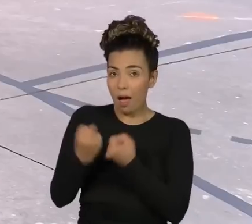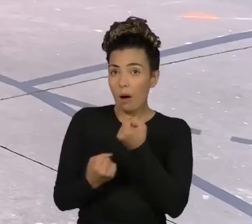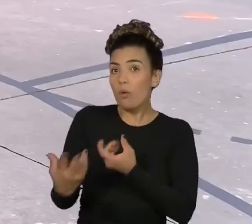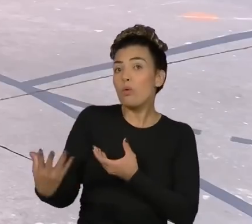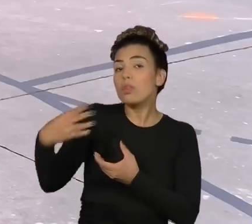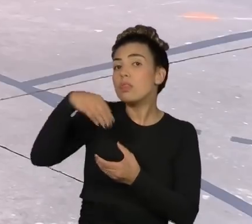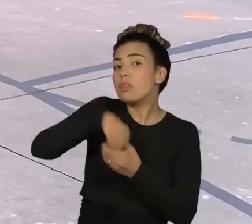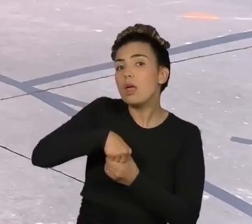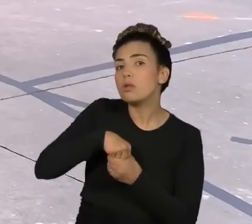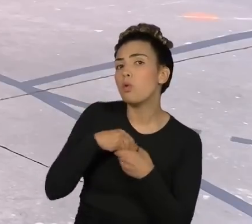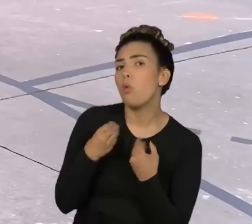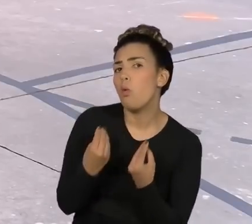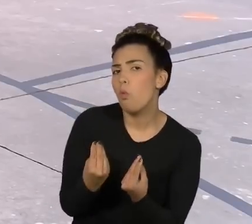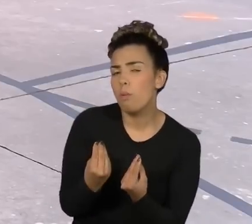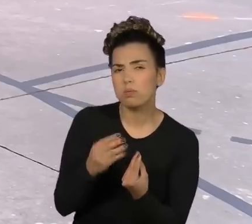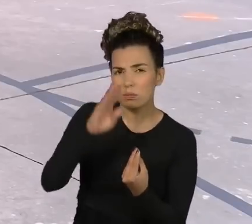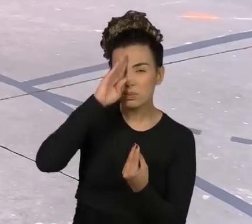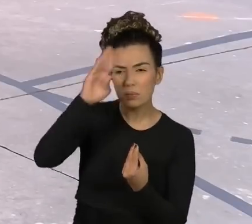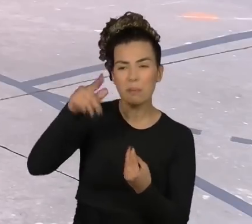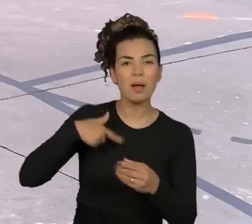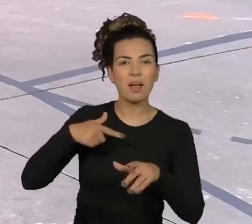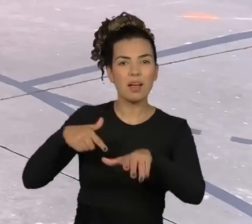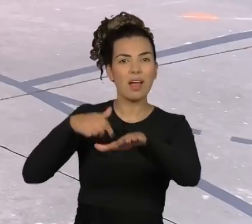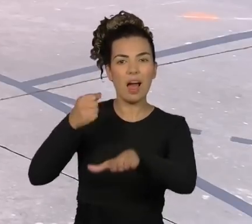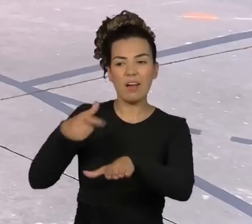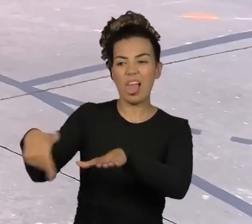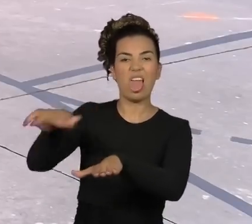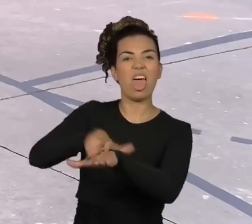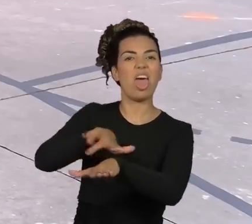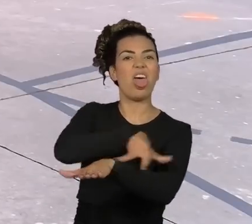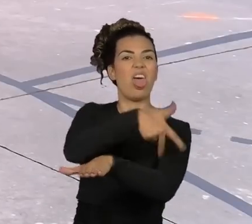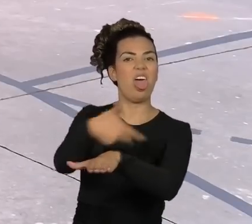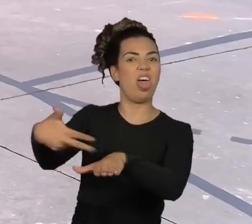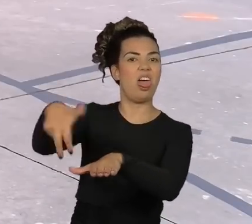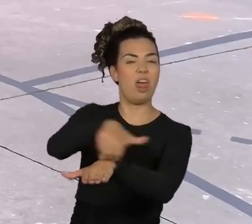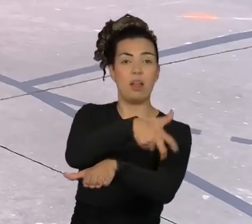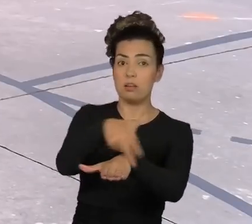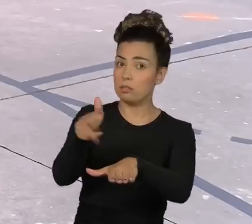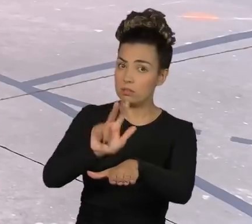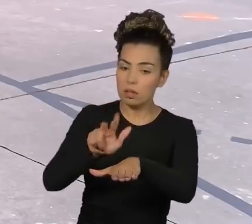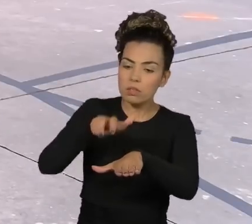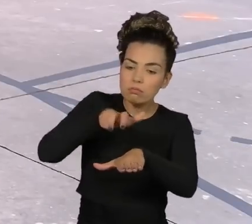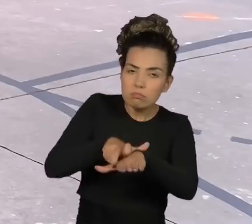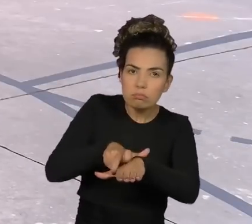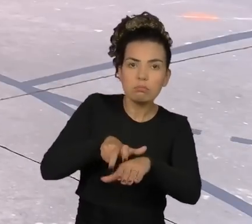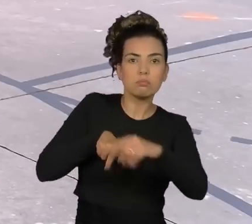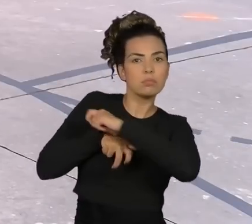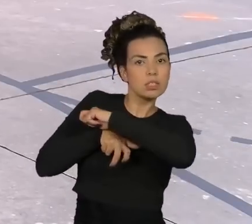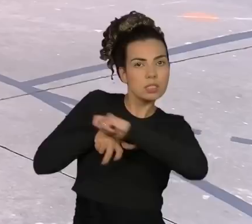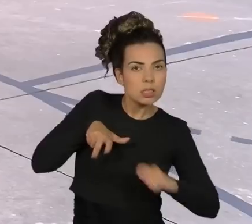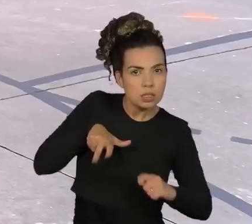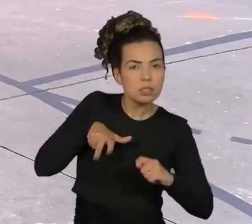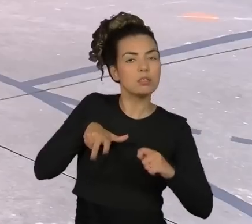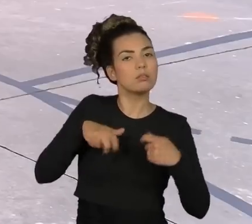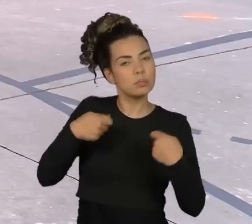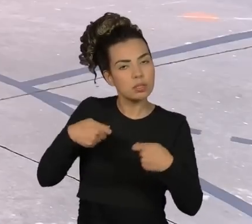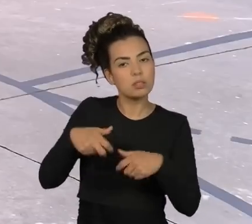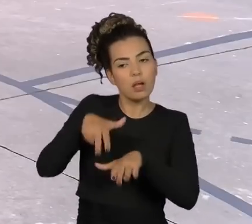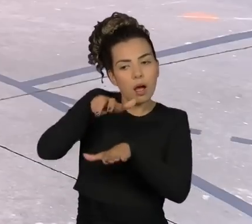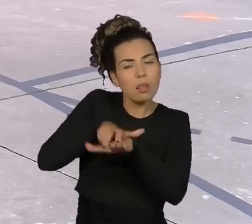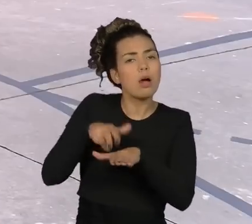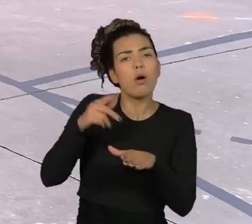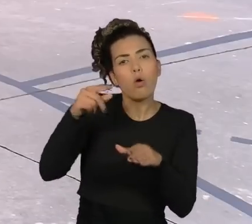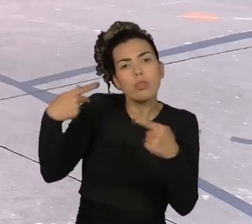que seja, ela não pode ficar solta. Ela tem que usar uma cadeirinha, um equipamento de segurança, que seja compatível